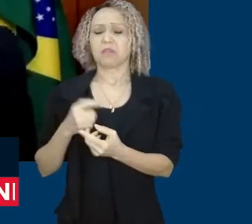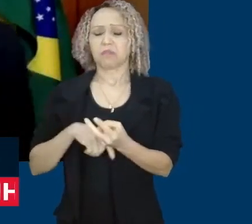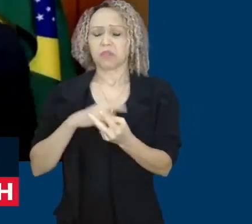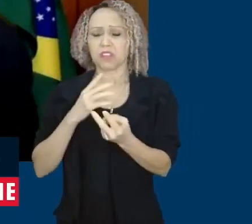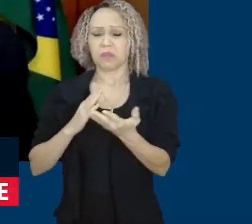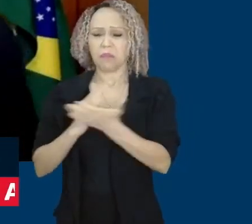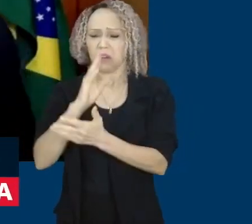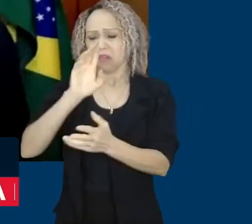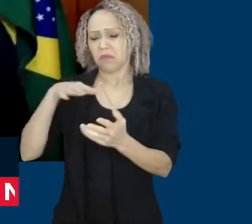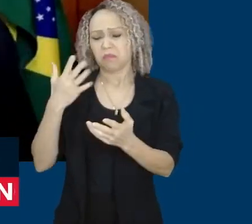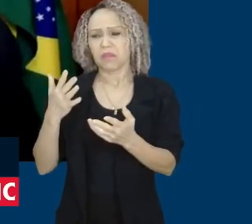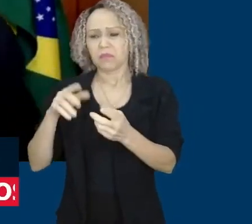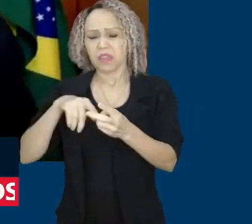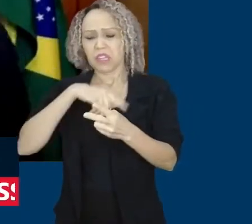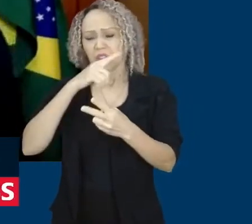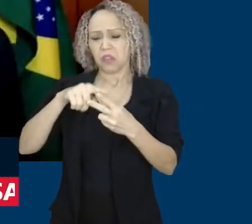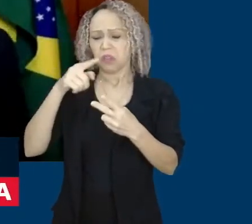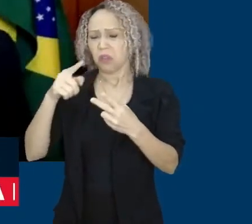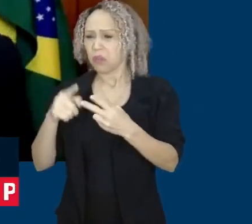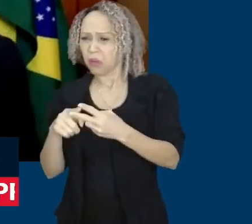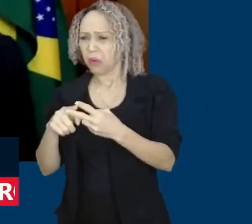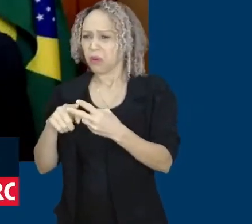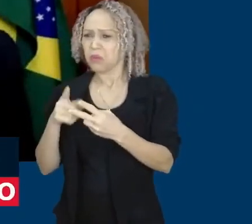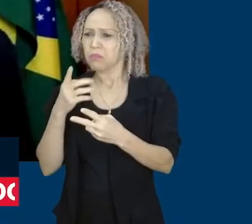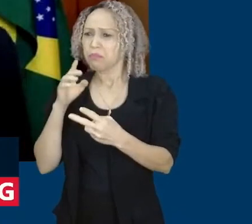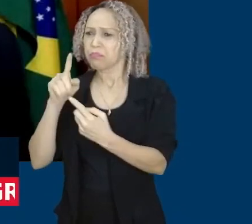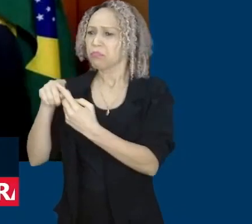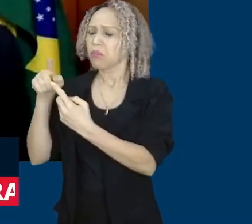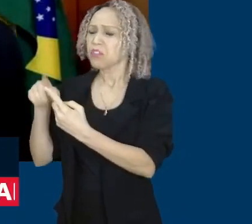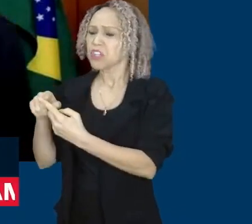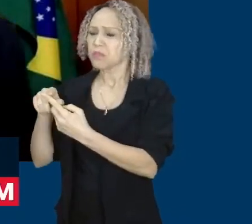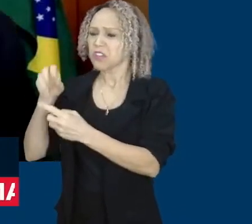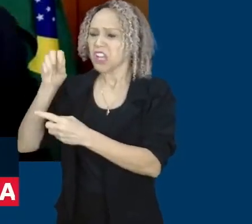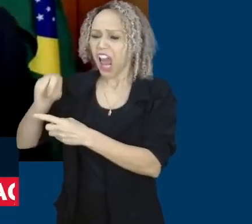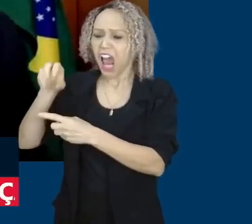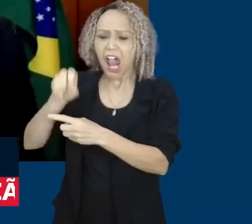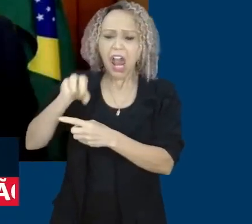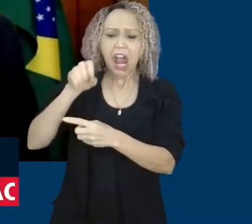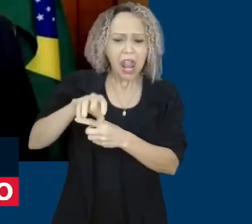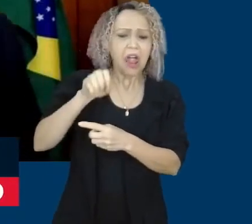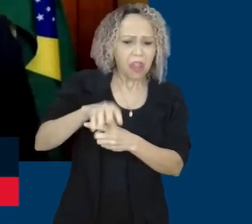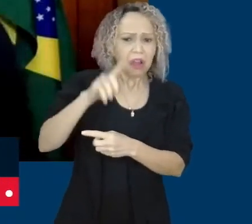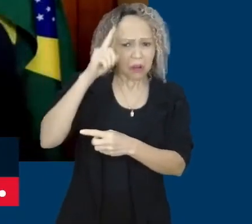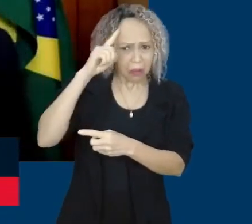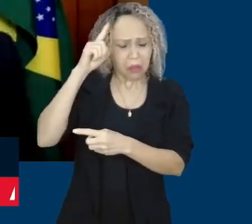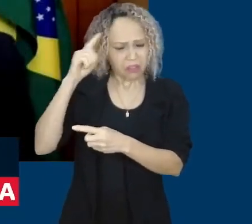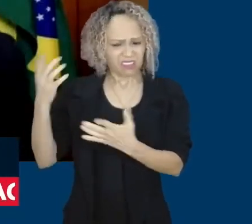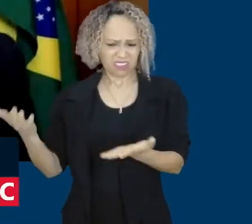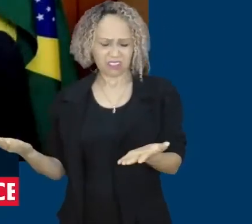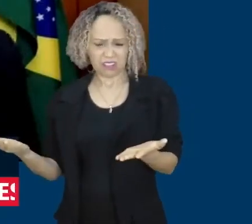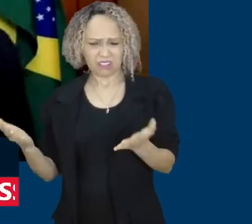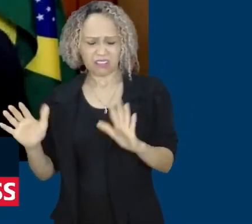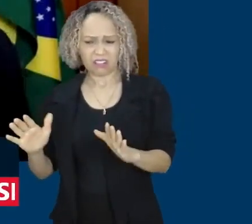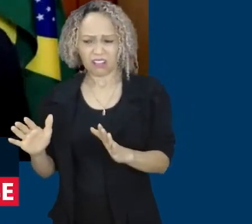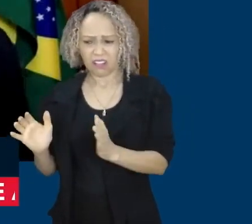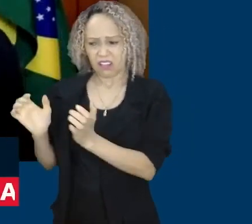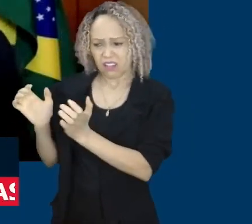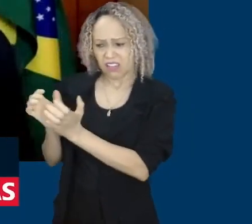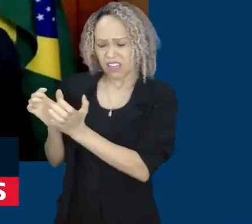alimentos. Enganam-se aqueles que acreditam nisso. Muito pelo contrário, eles são inimigos, né? Porque eles são inimigos